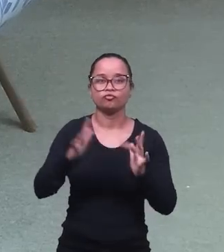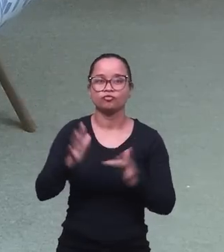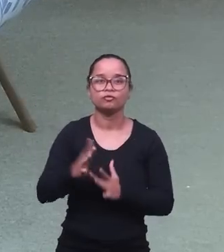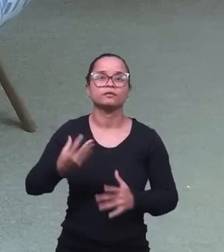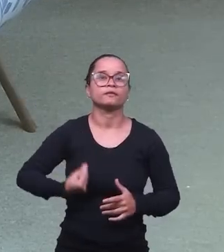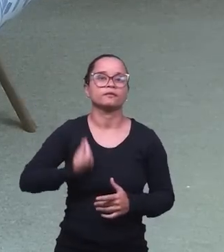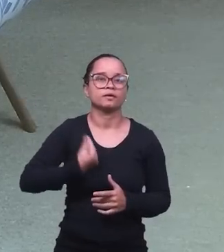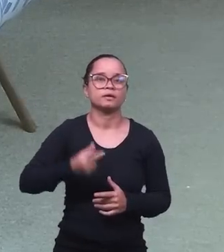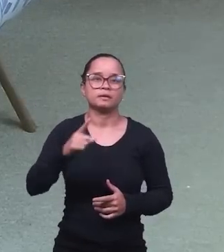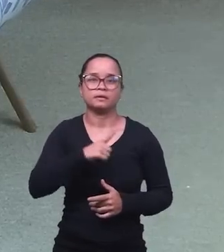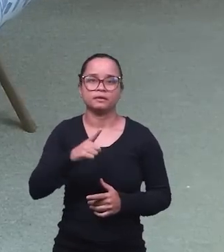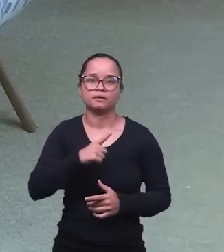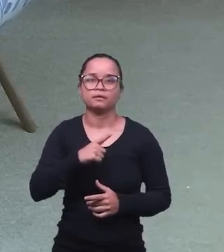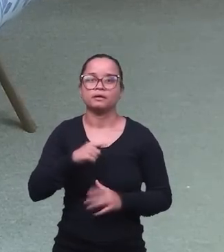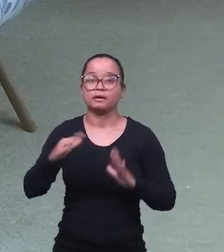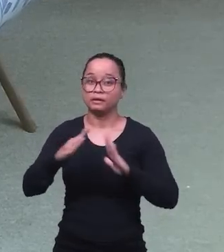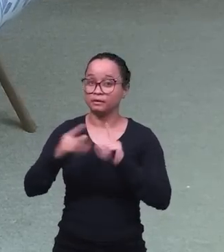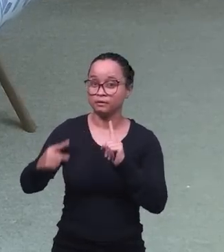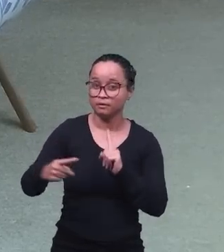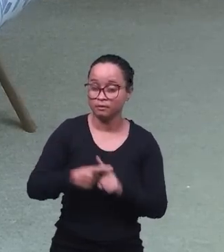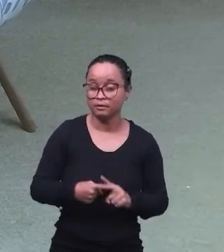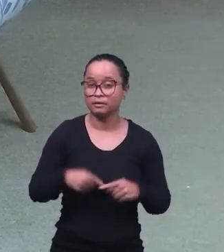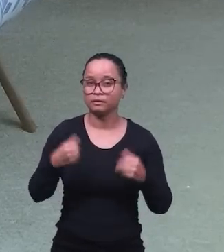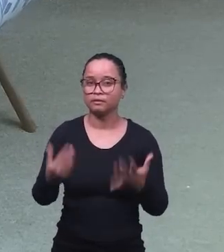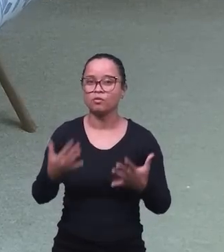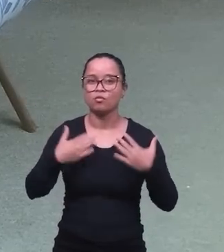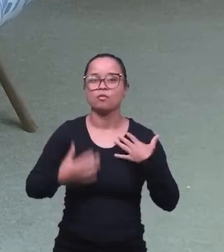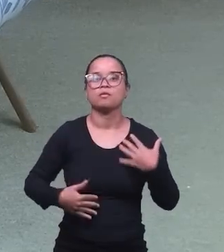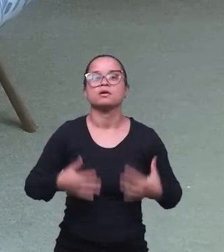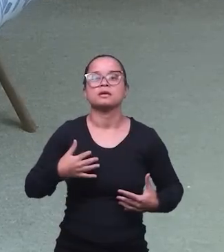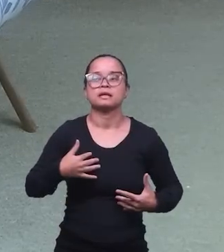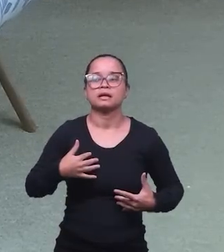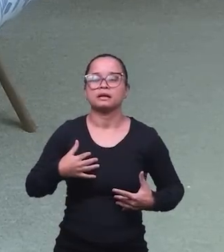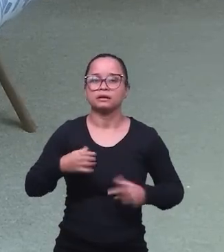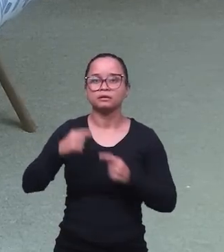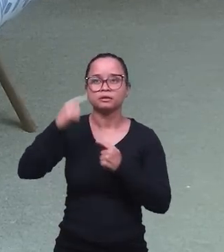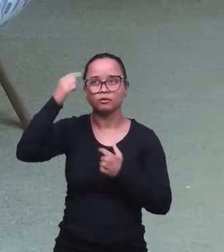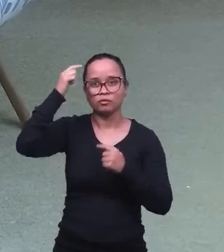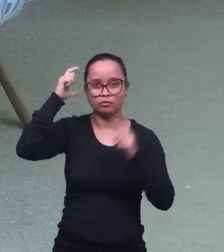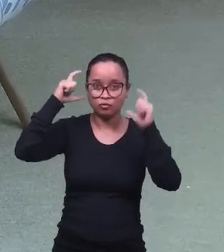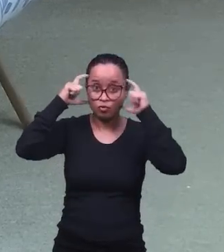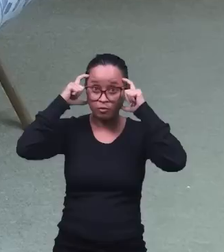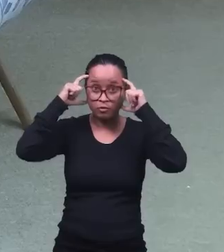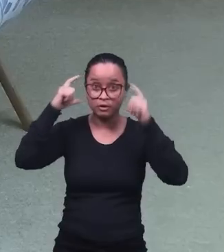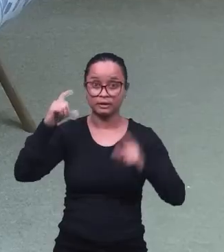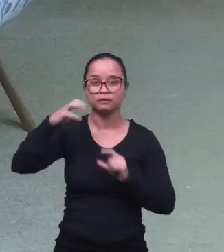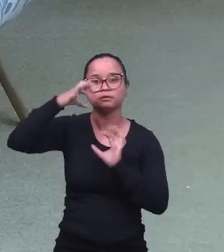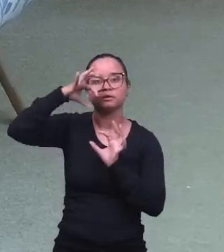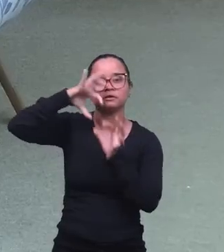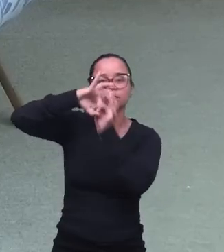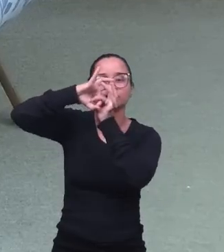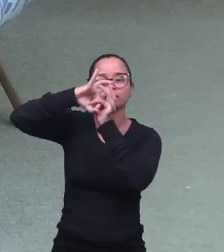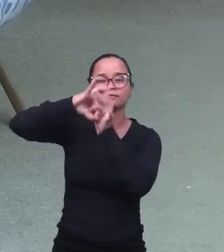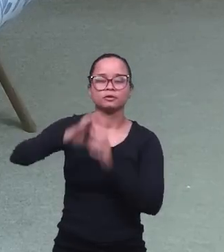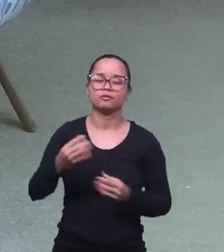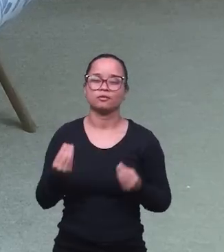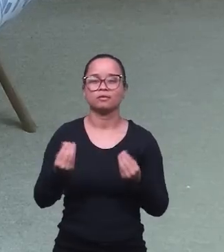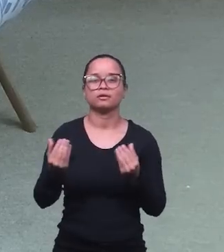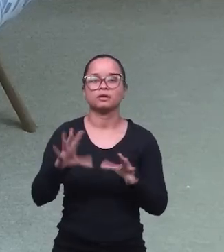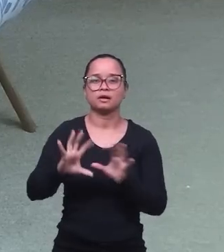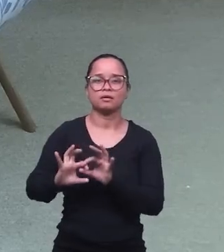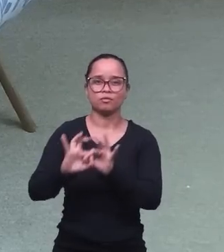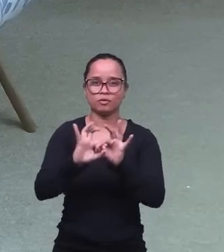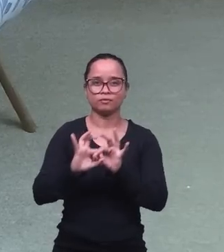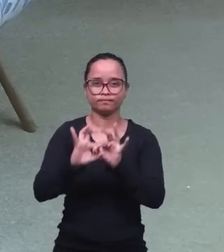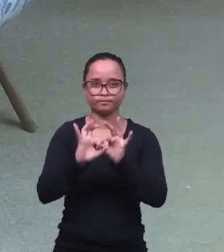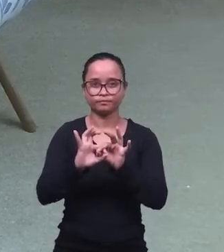Jesus vivo no meio da igreja. Ou seja, o corpo está ligado, a cabeça está ligado ao corpo por essa plena comunhão